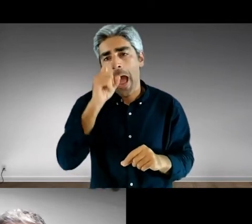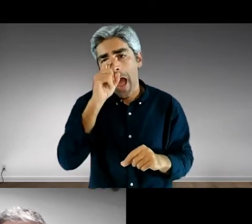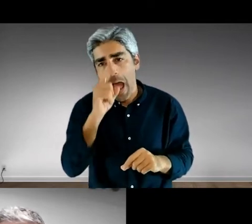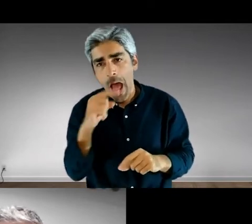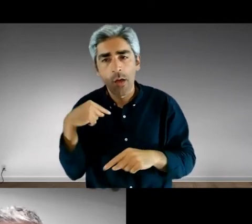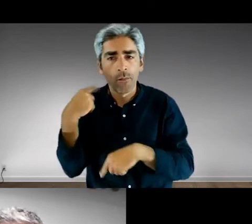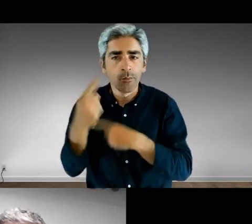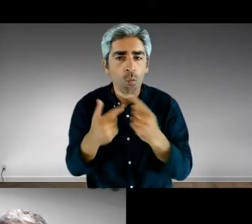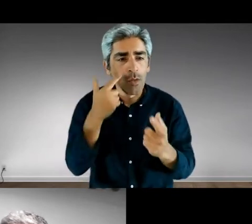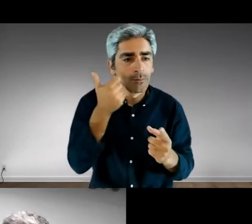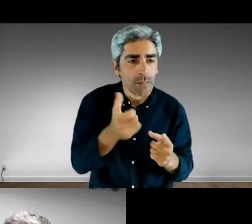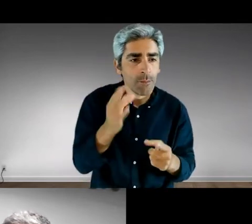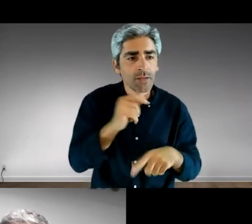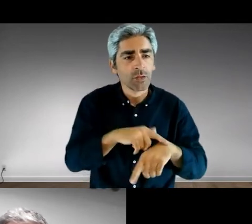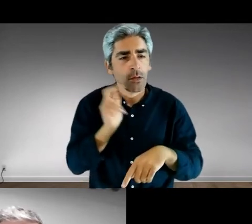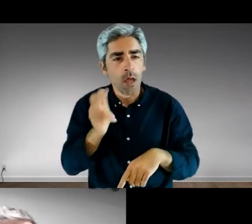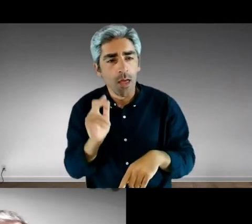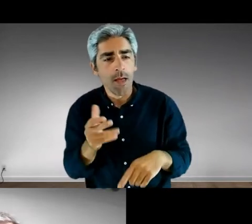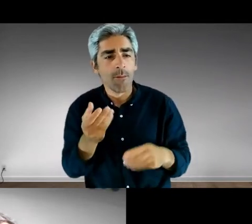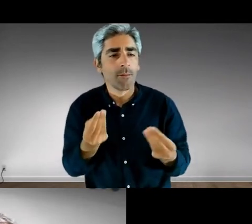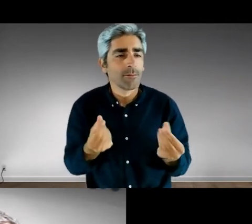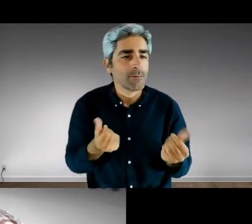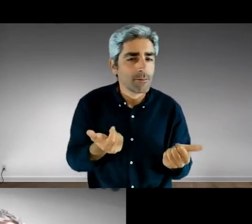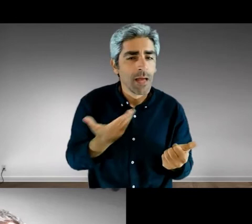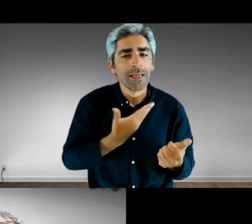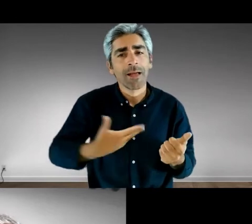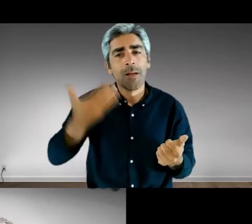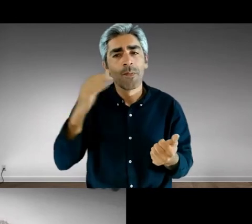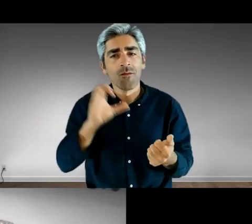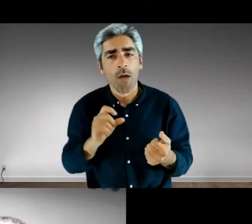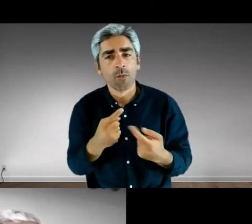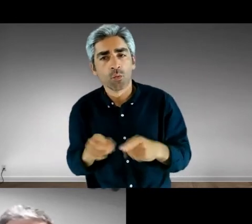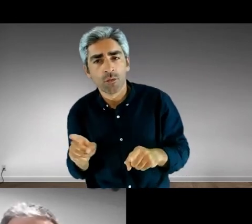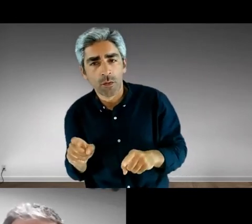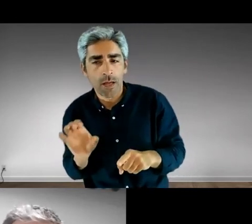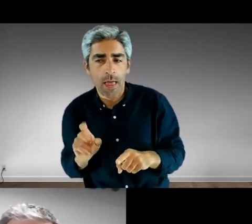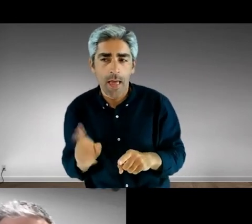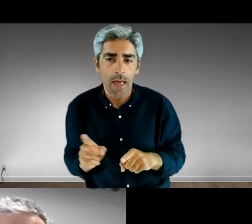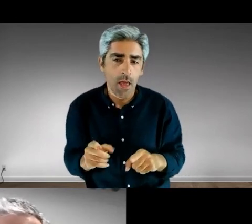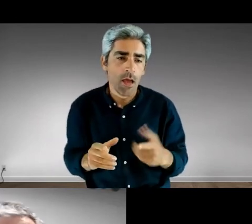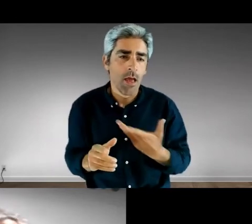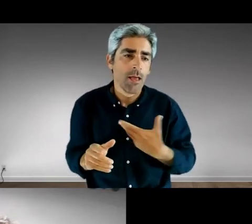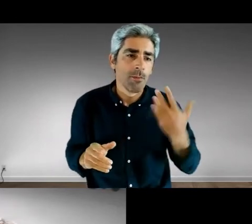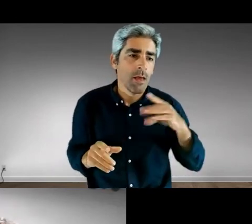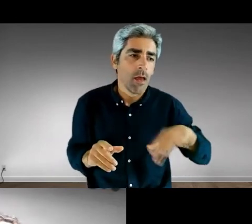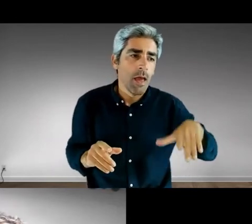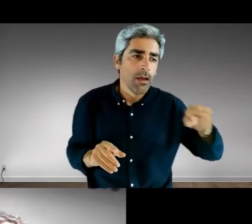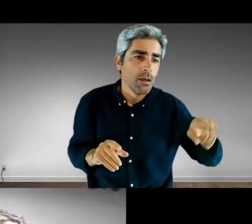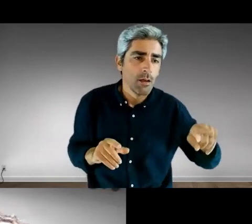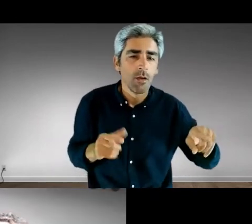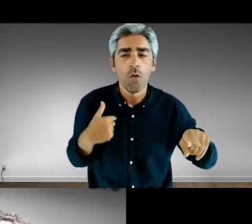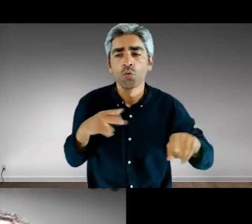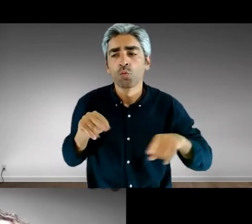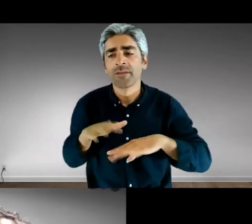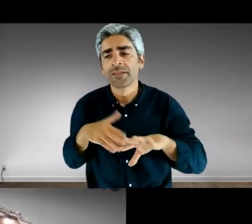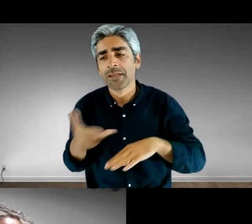que conhecem o local há mais tempo, não há aquela questão de antigamente fazia-se assim, antigamente fazia-se acolá, e não fazemos porque nunca se fez, ou